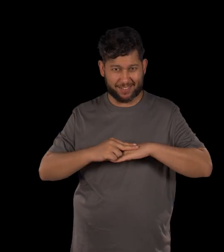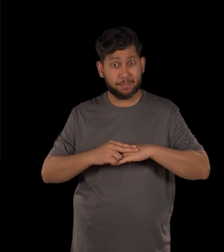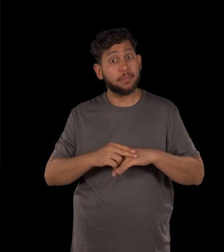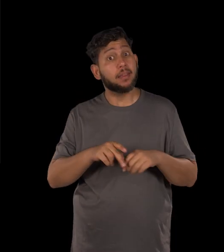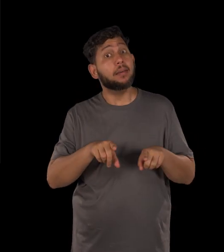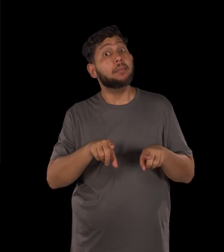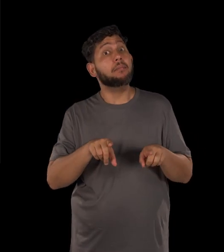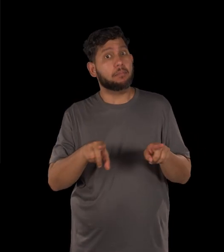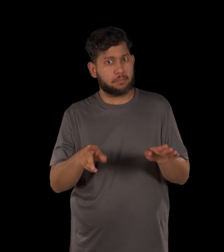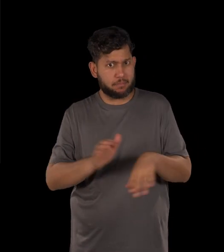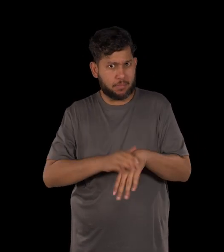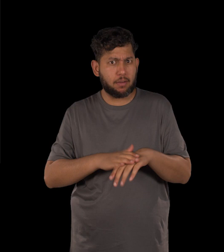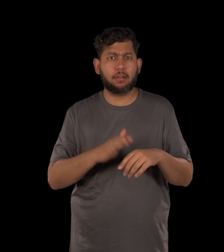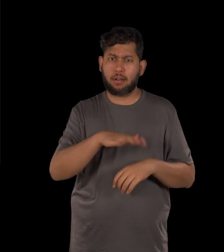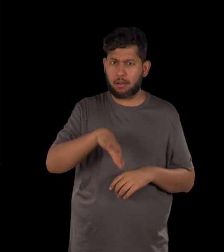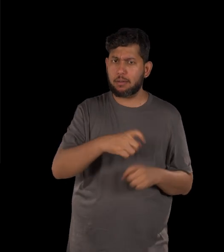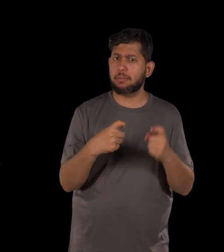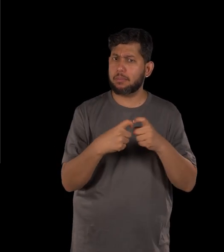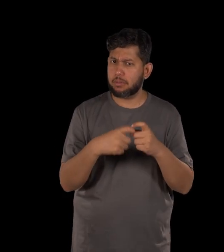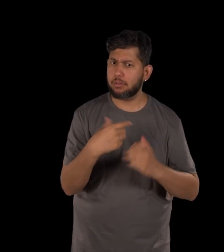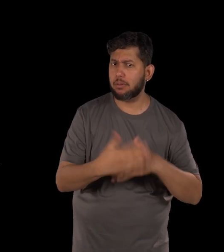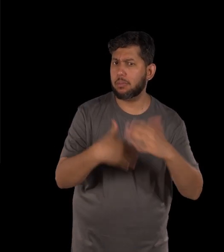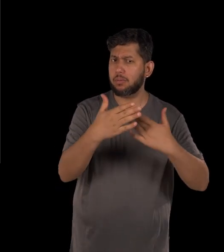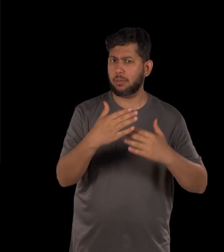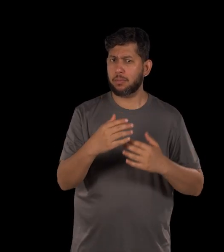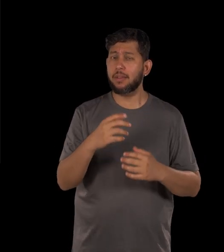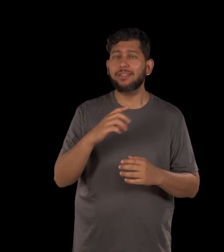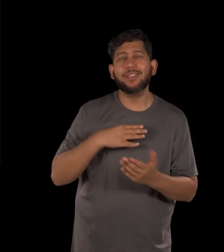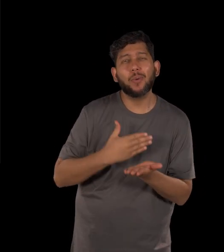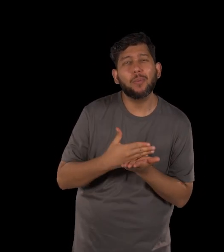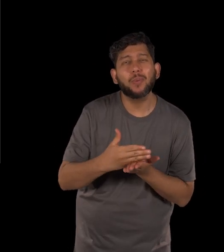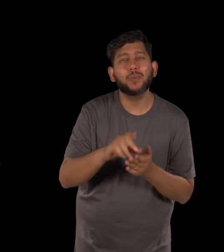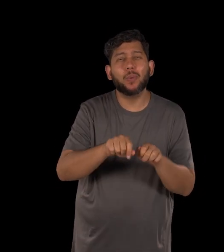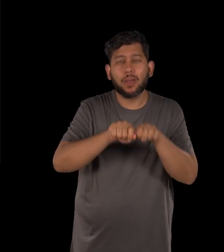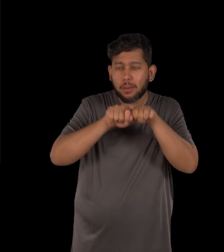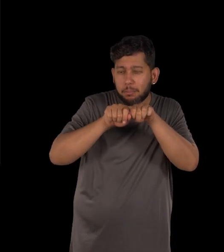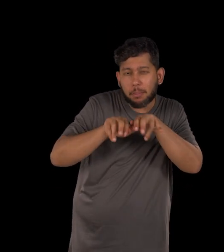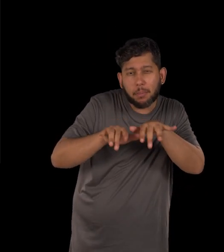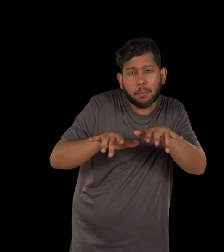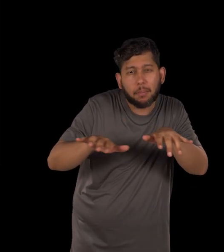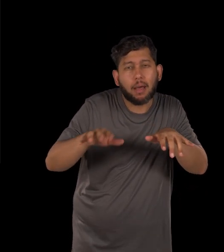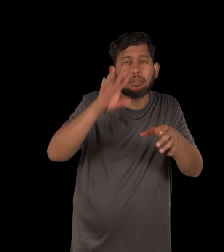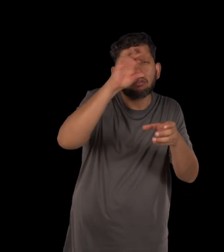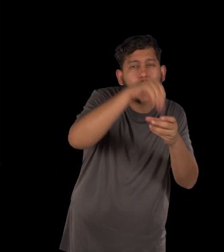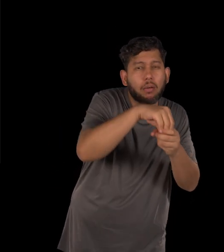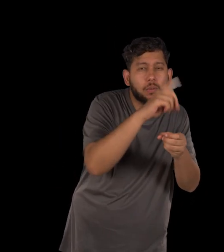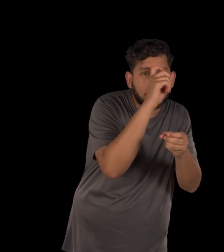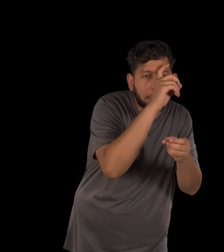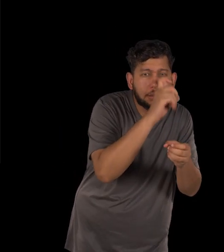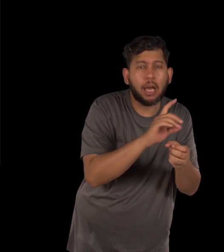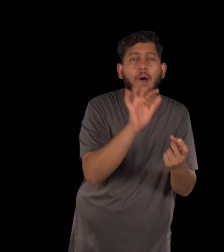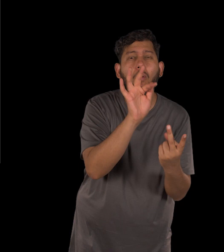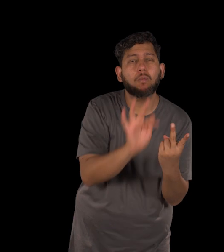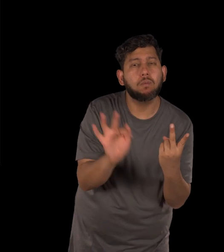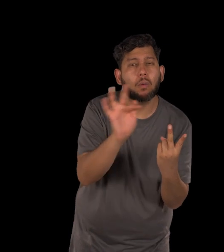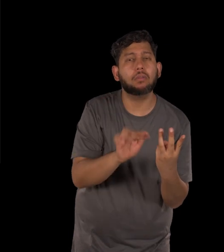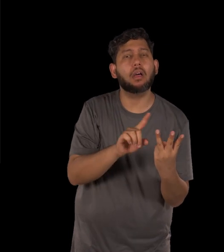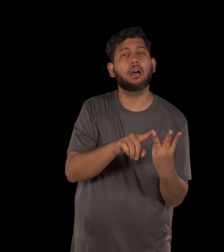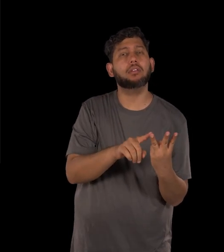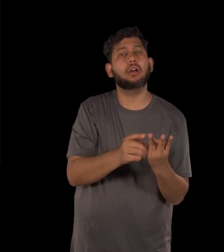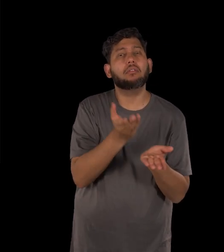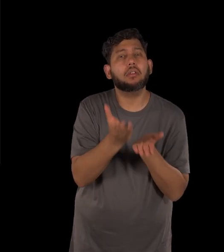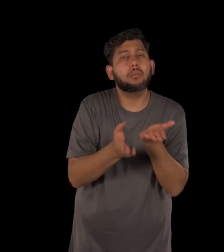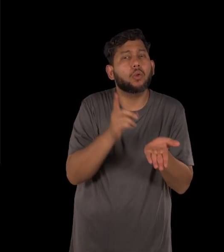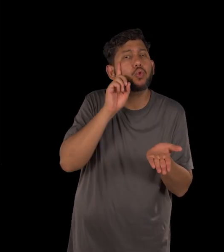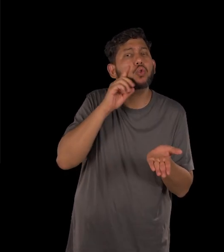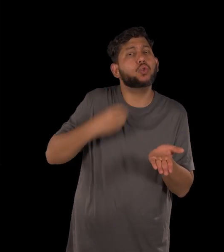A medicina avançou e, nas décadas seguintes, as especialidades começaram a ganhar terreno cada vez maior em hospitais,